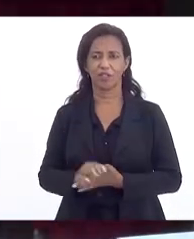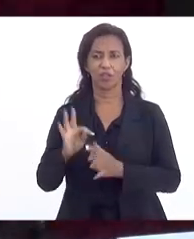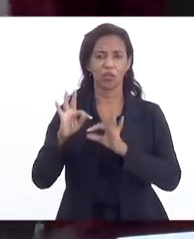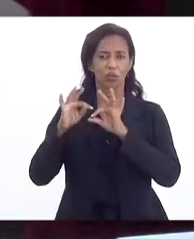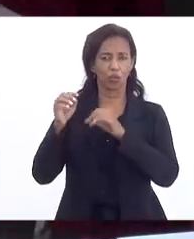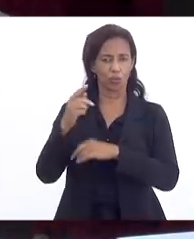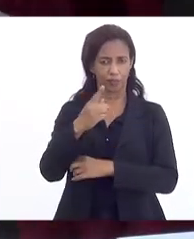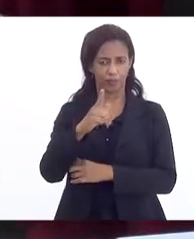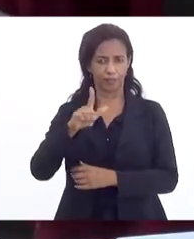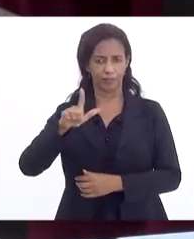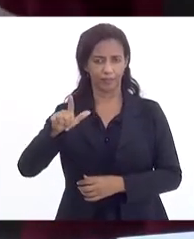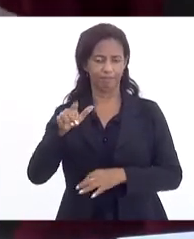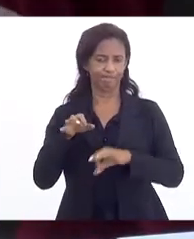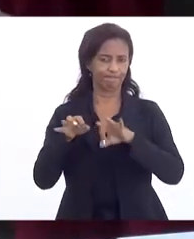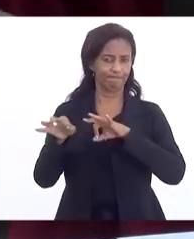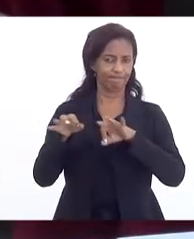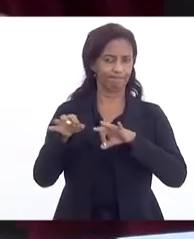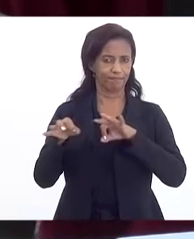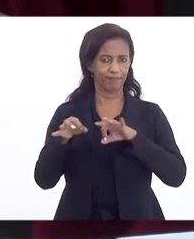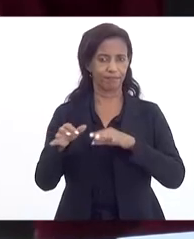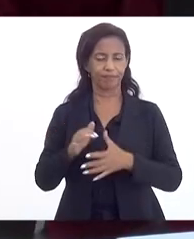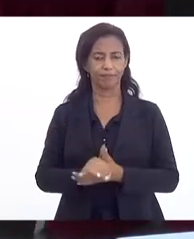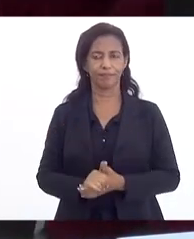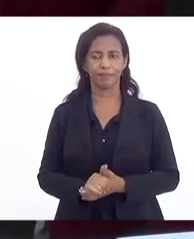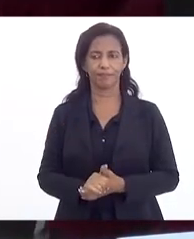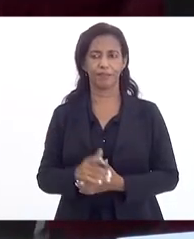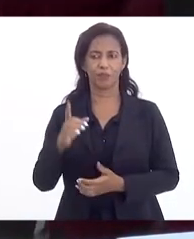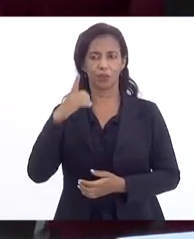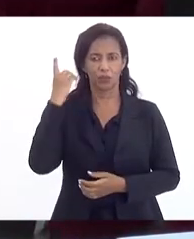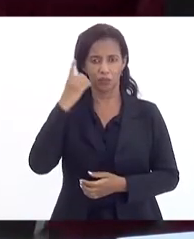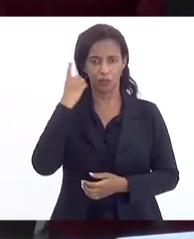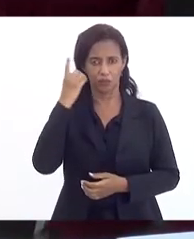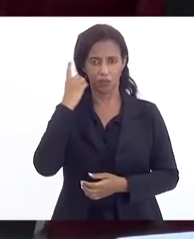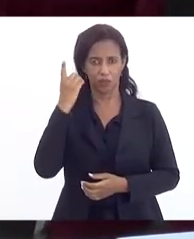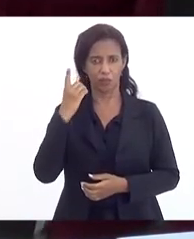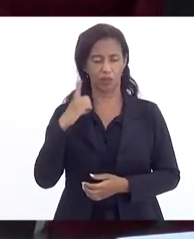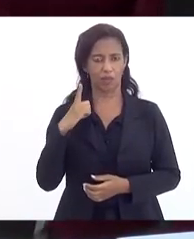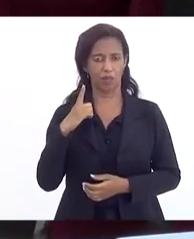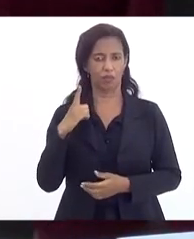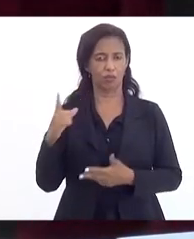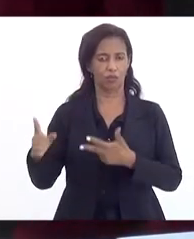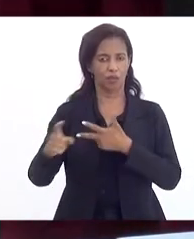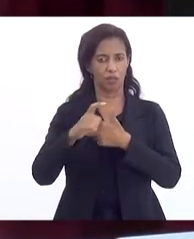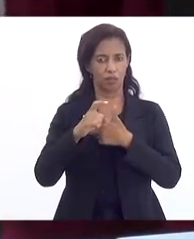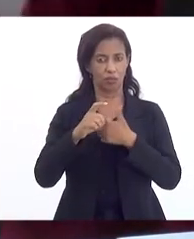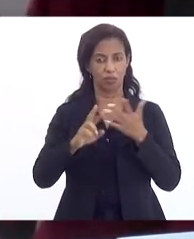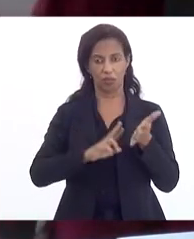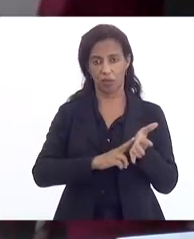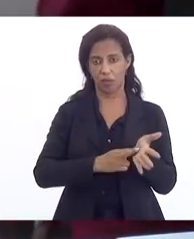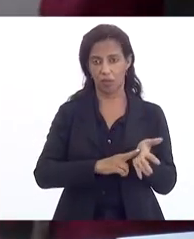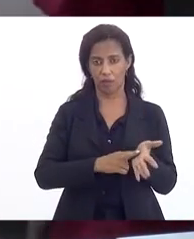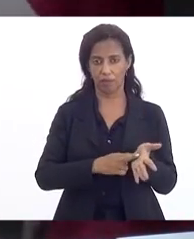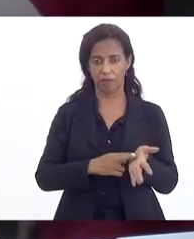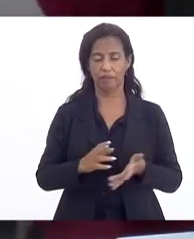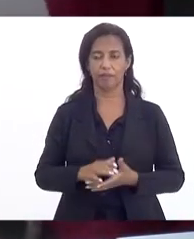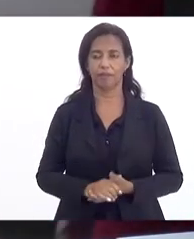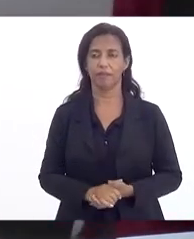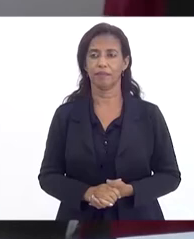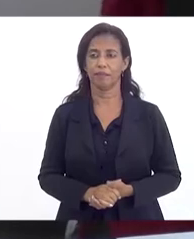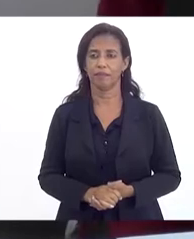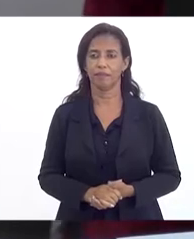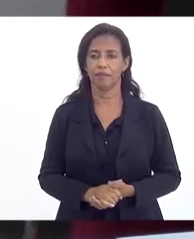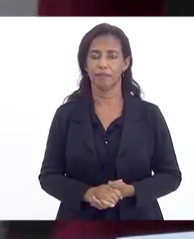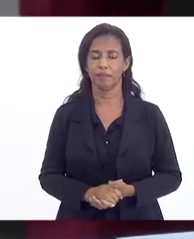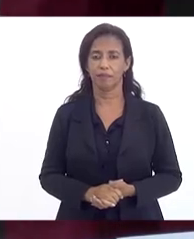projeto de lei que o deputado manda o Poder Executivo regulamentar, sob o ponto